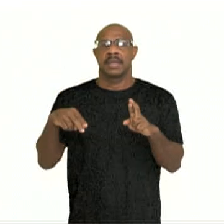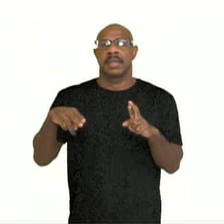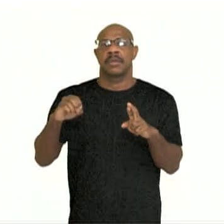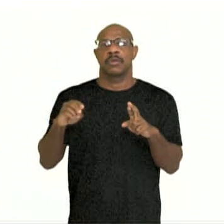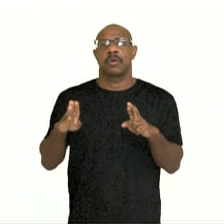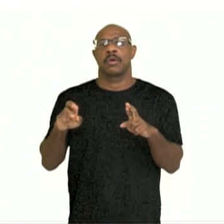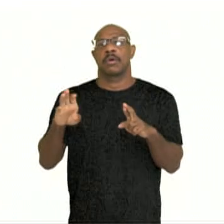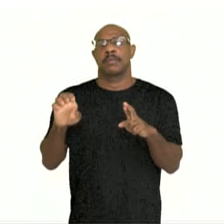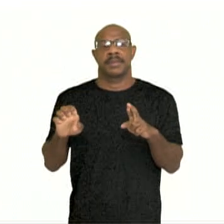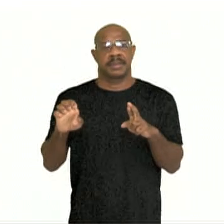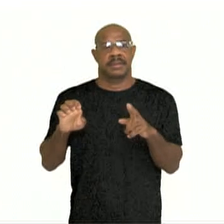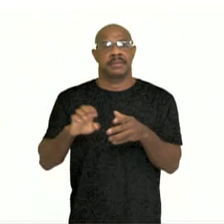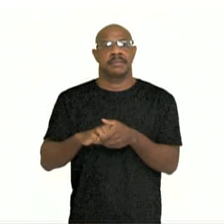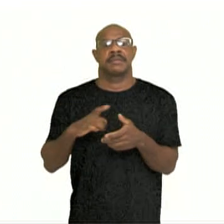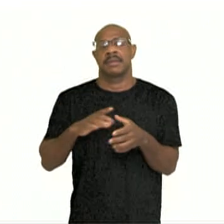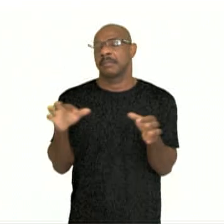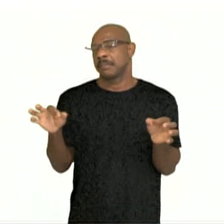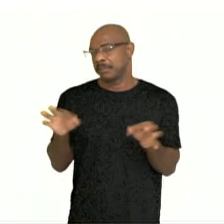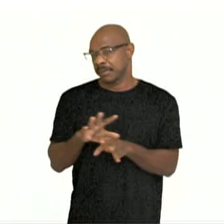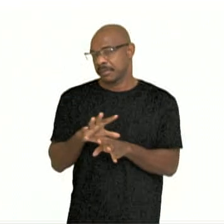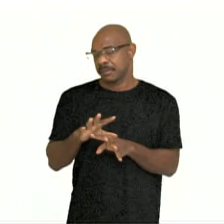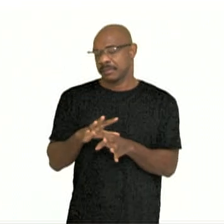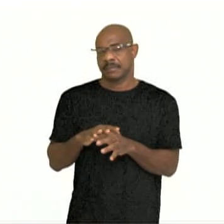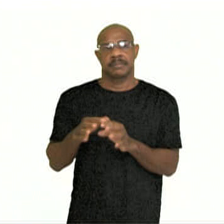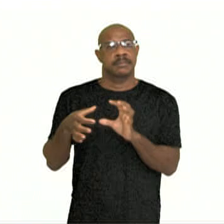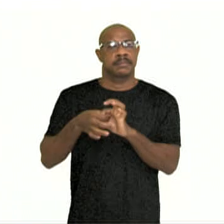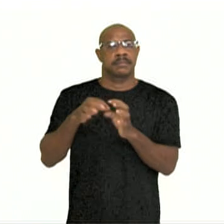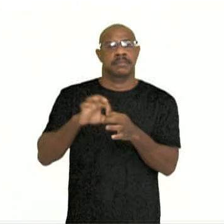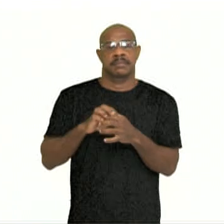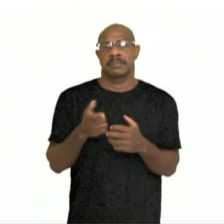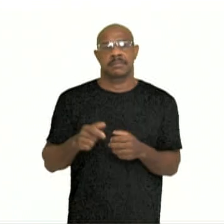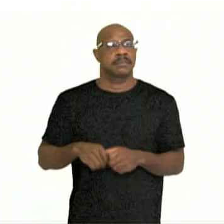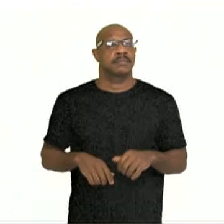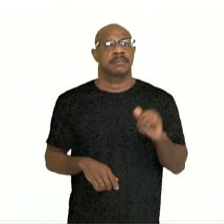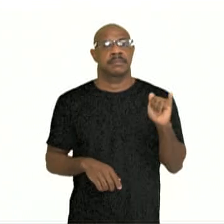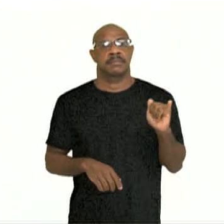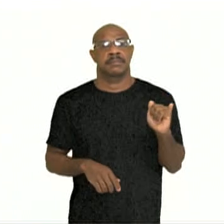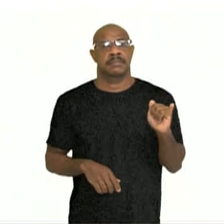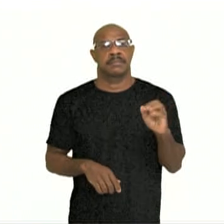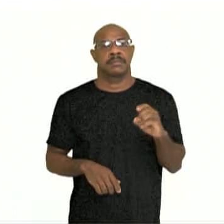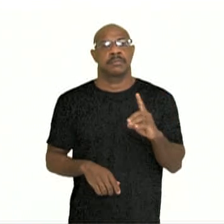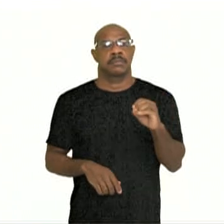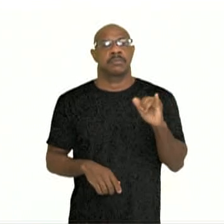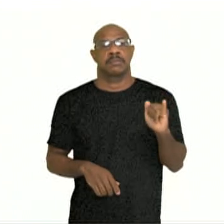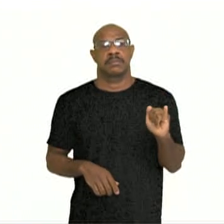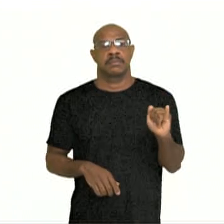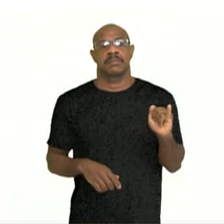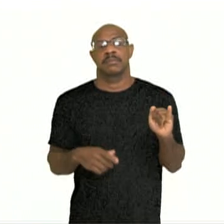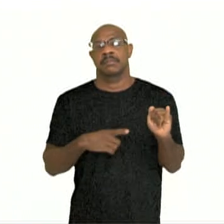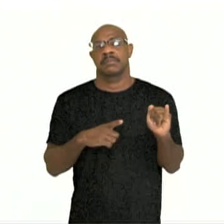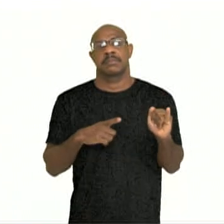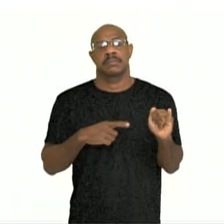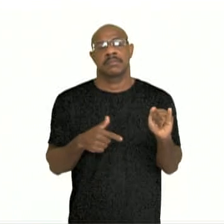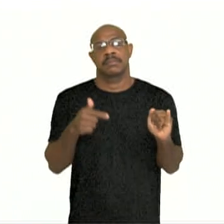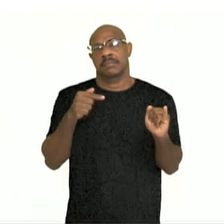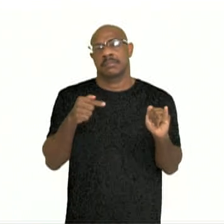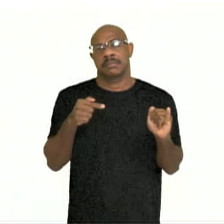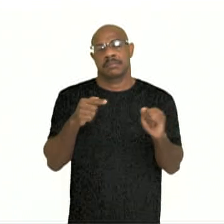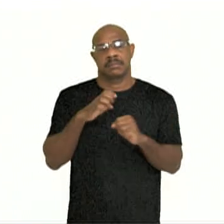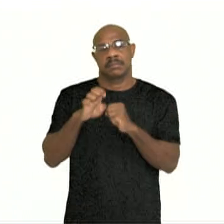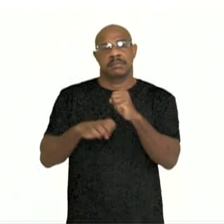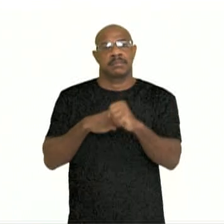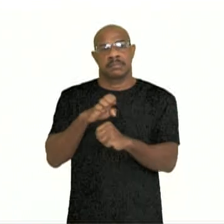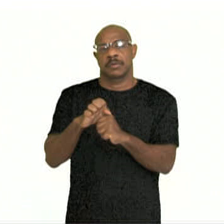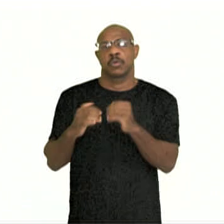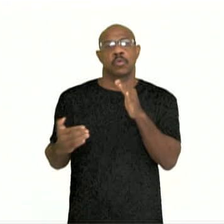Ele já tem o octeto completo. Não faz ligações químicas. O iodo, ele vai ter 7 elétrons no seu